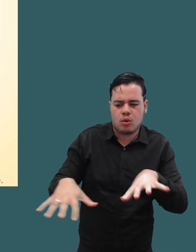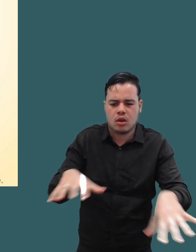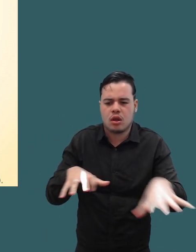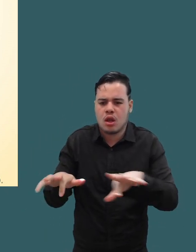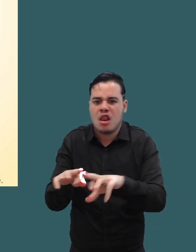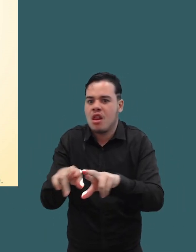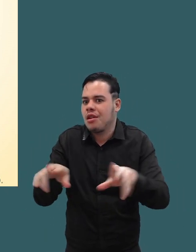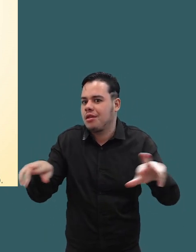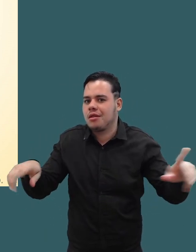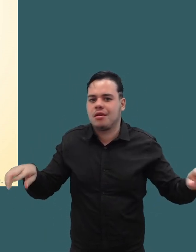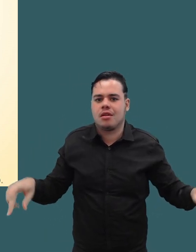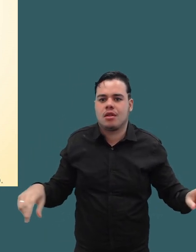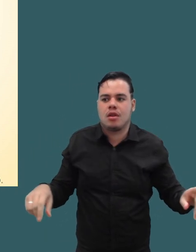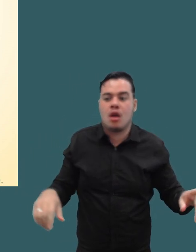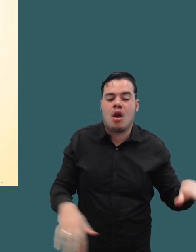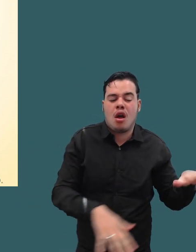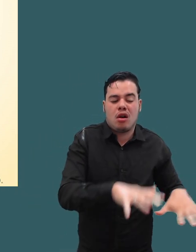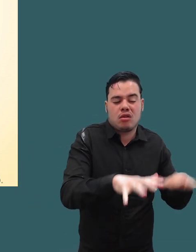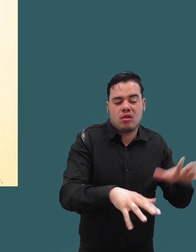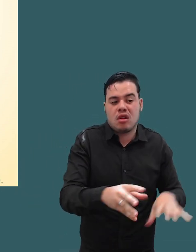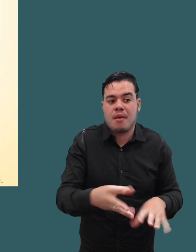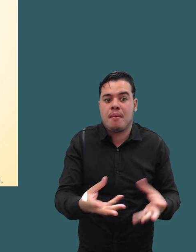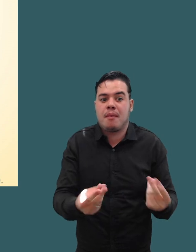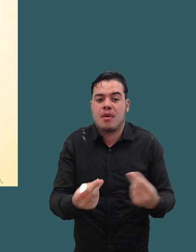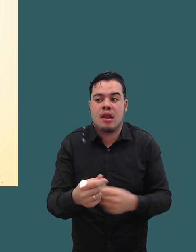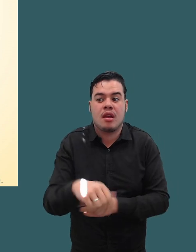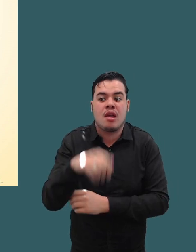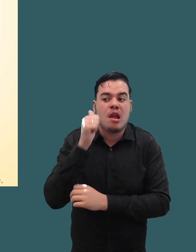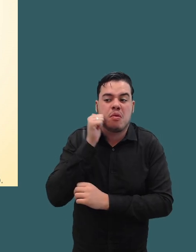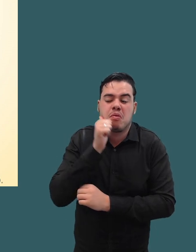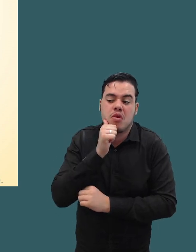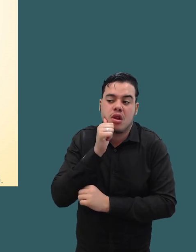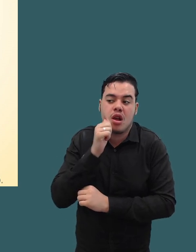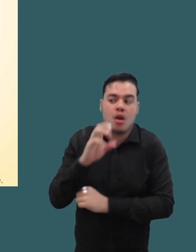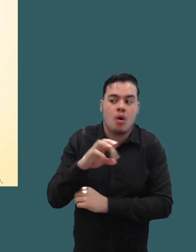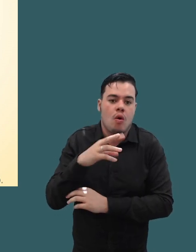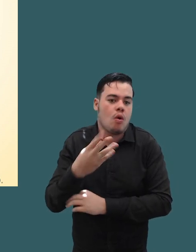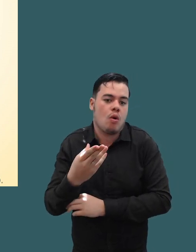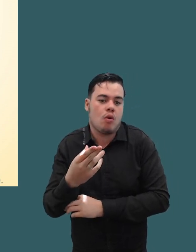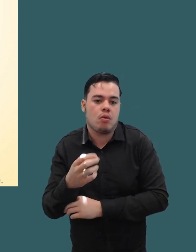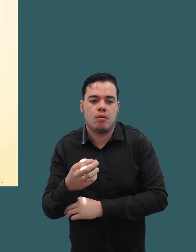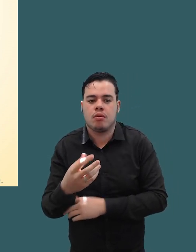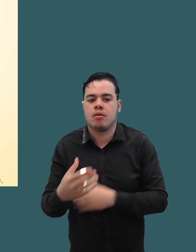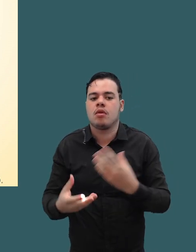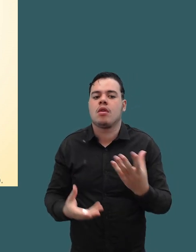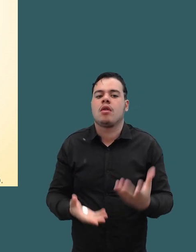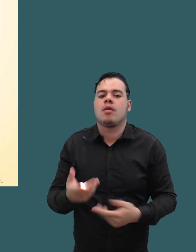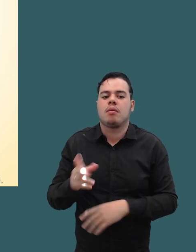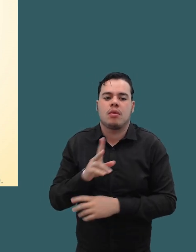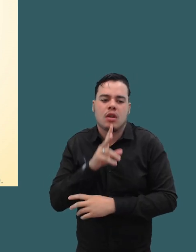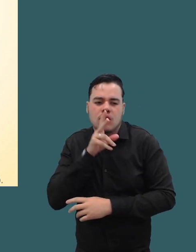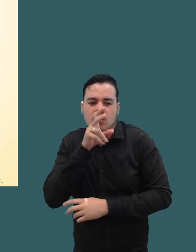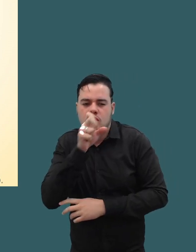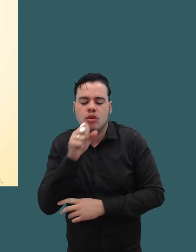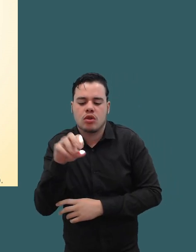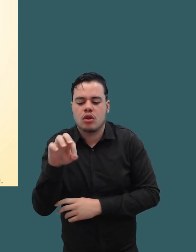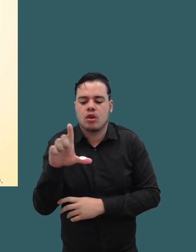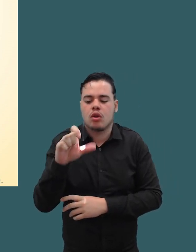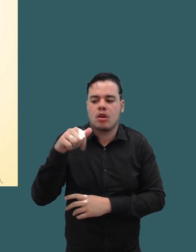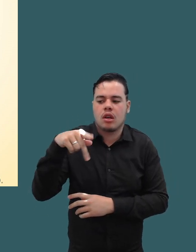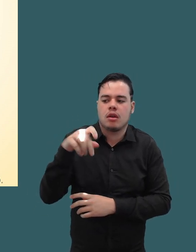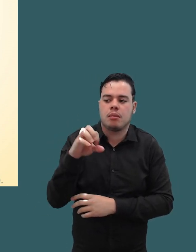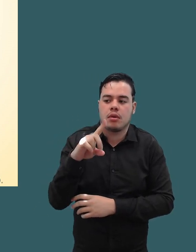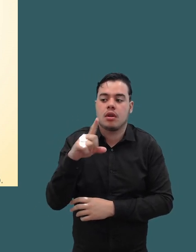Em alguns lugares vai ser mais meninas e mulheres na ciência. Em alguns lugares isso vai se expressar como um trabalho forte de Olimpíada. Em